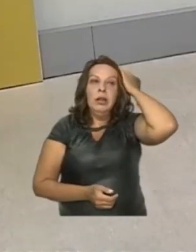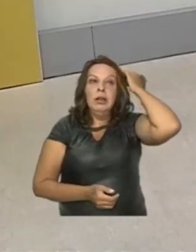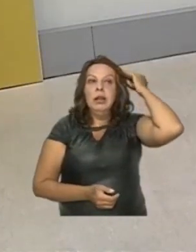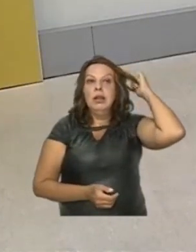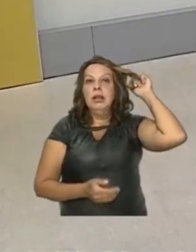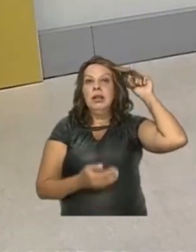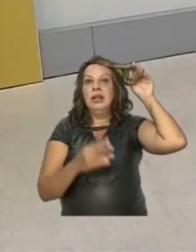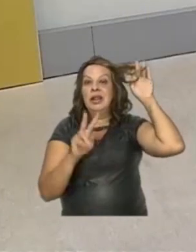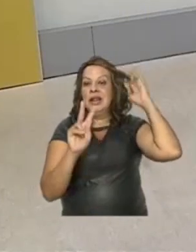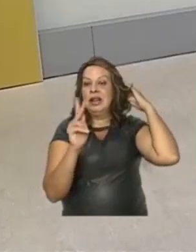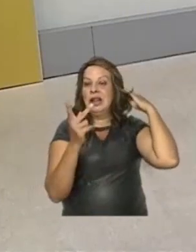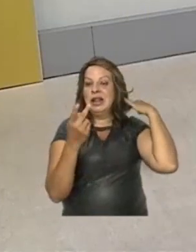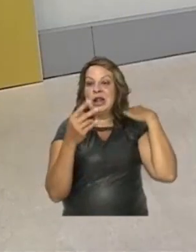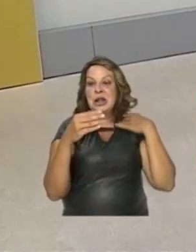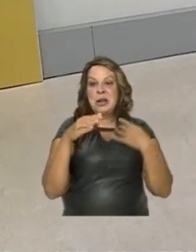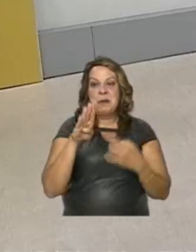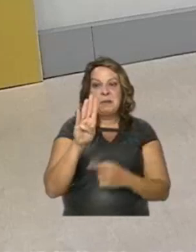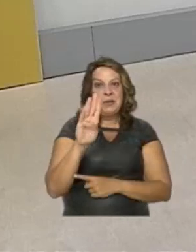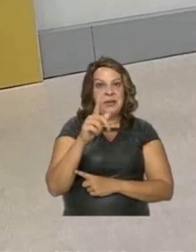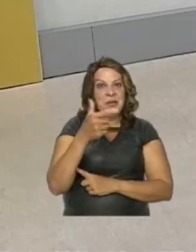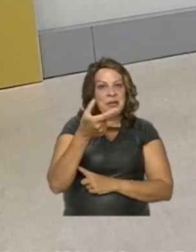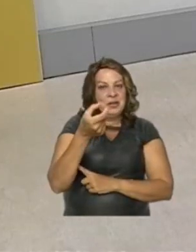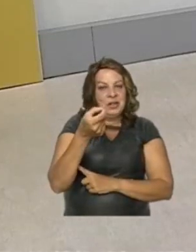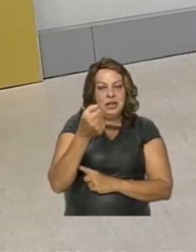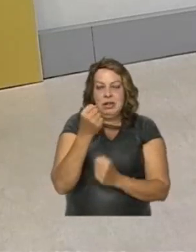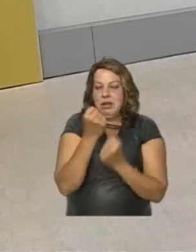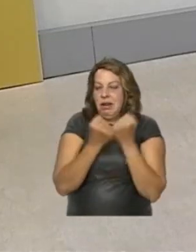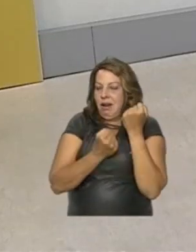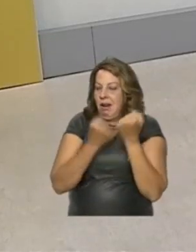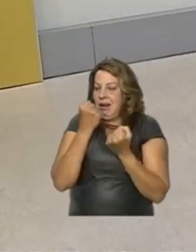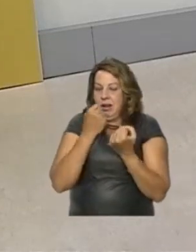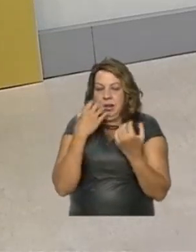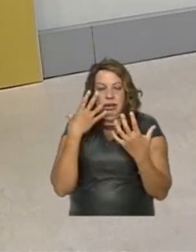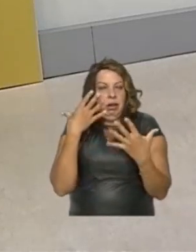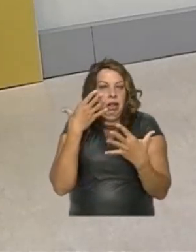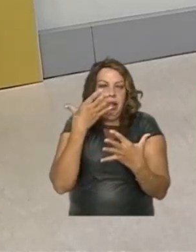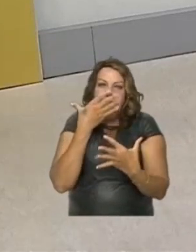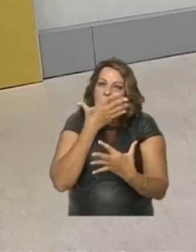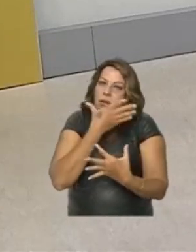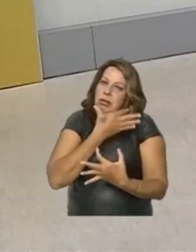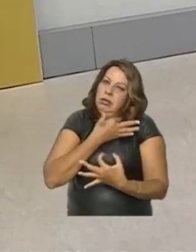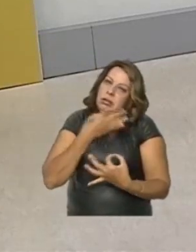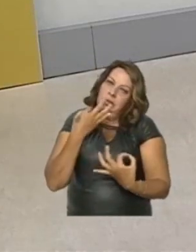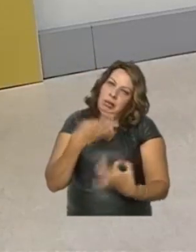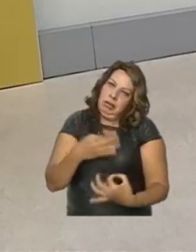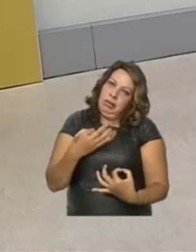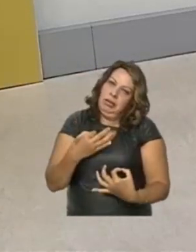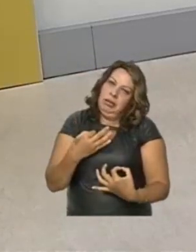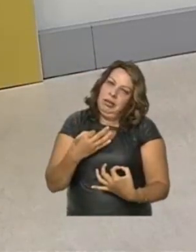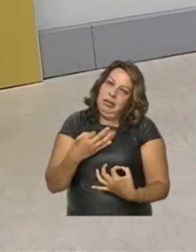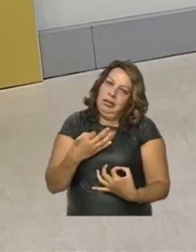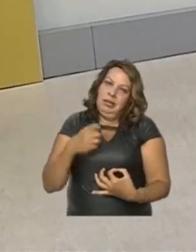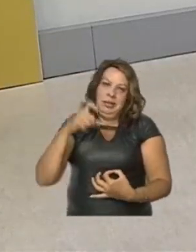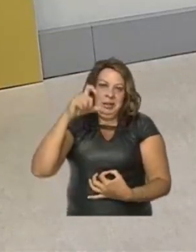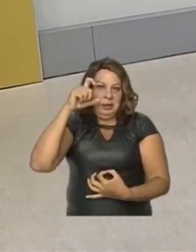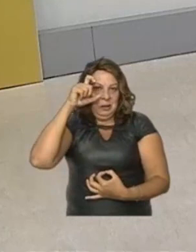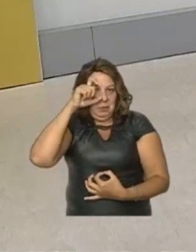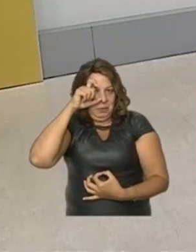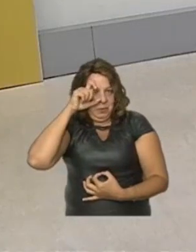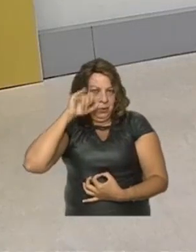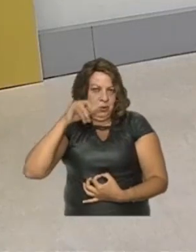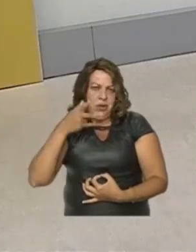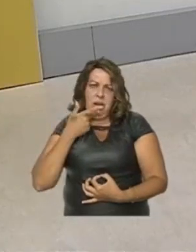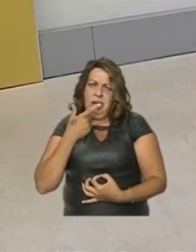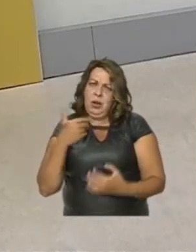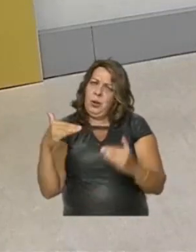HB20 Sedan Vision. Esse carro lindão. Lindão. Ficaria comigo dentro dele pilotando. Mas tudo bem,